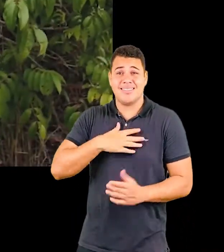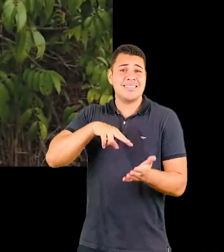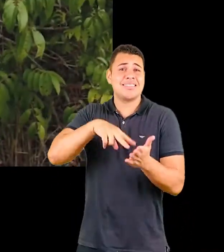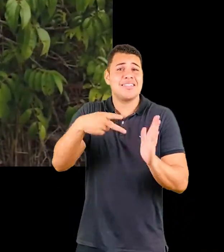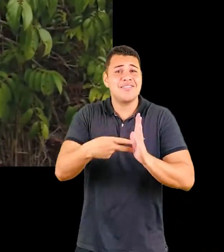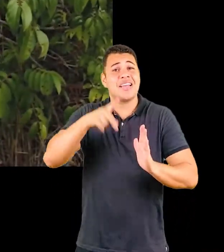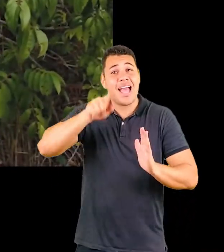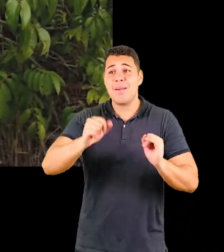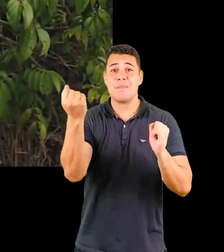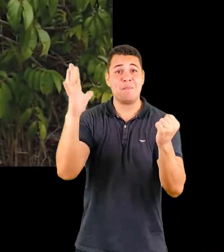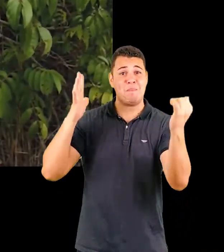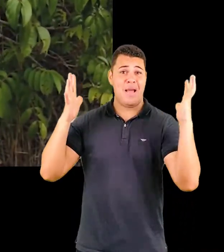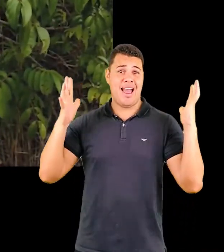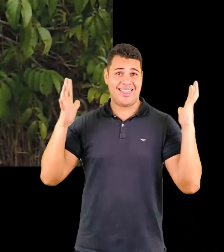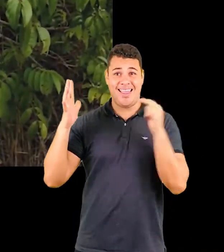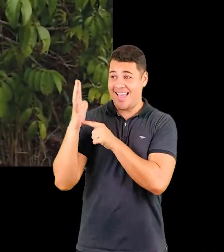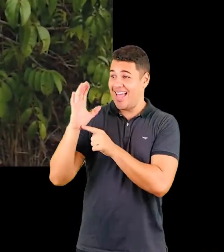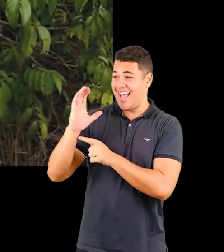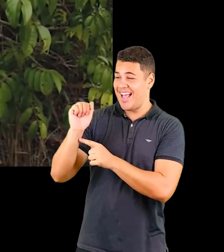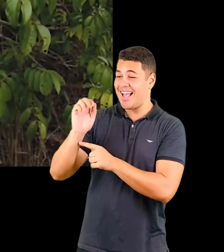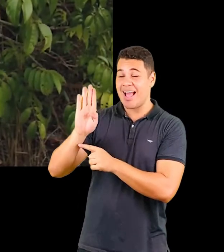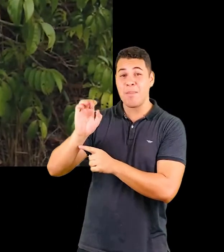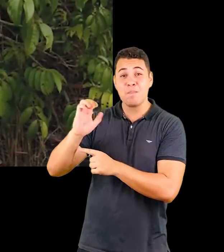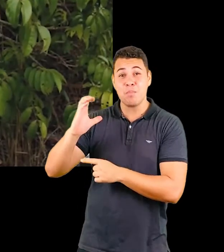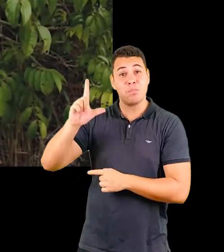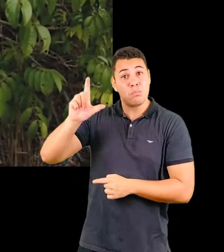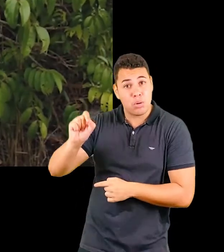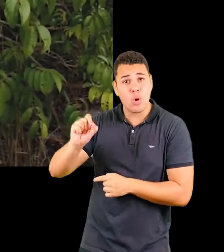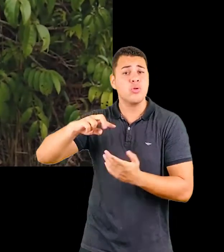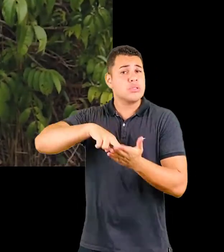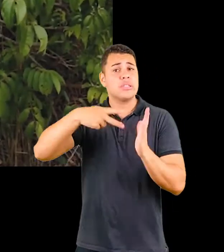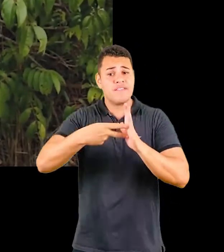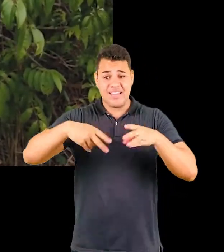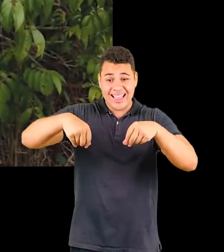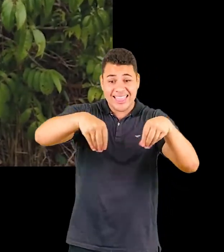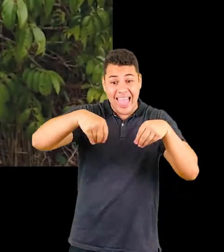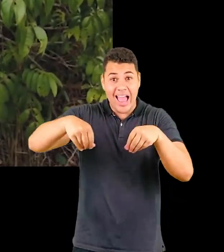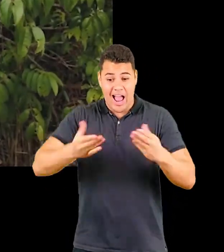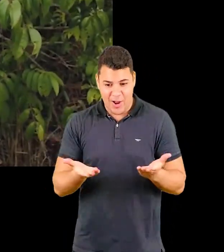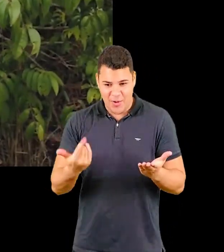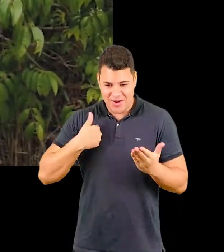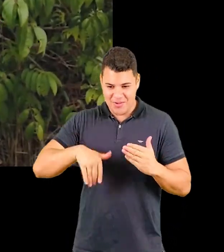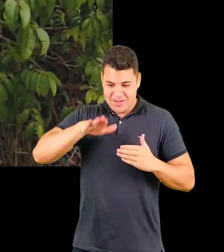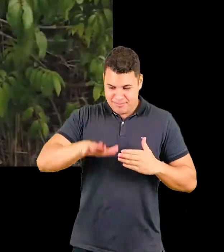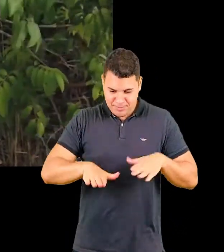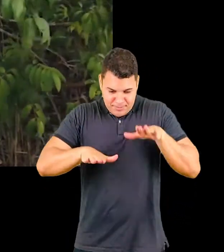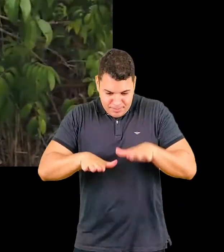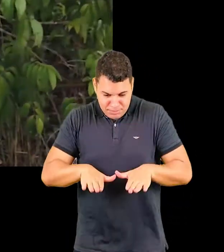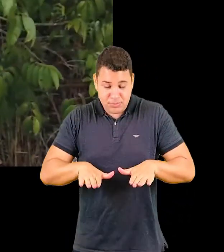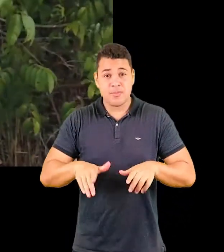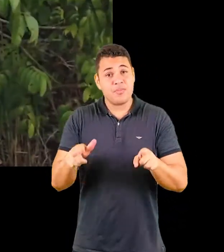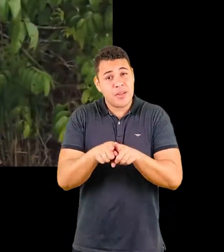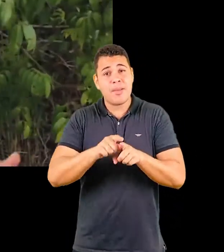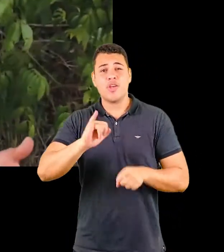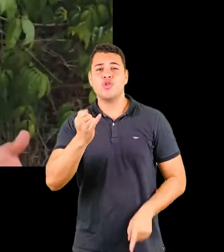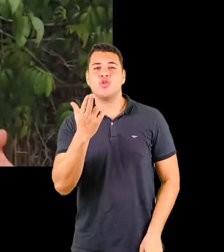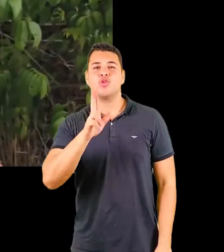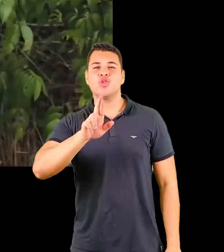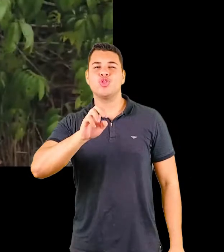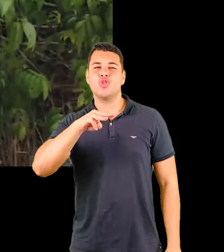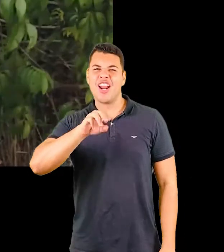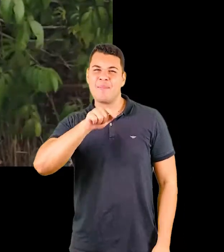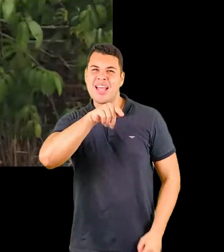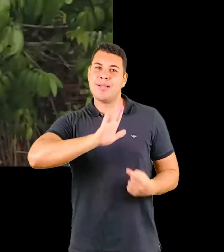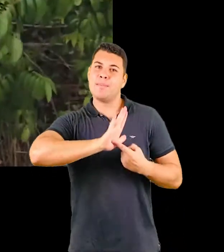Caboclo, pra mim, significa a terra que eu tô pisando aqui agora. E a jurema, ela traz essa